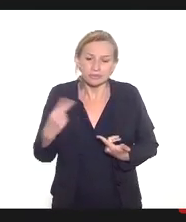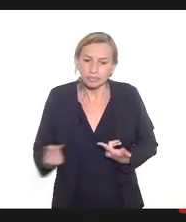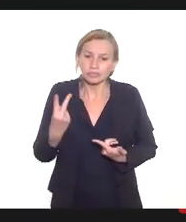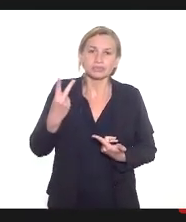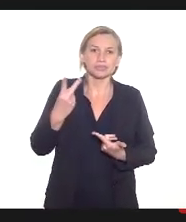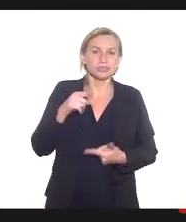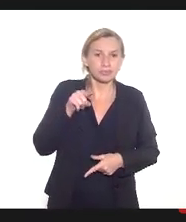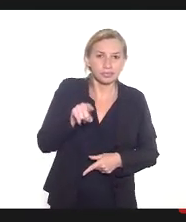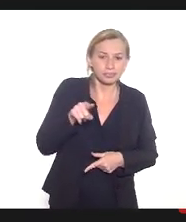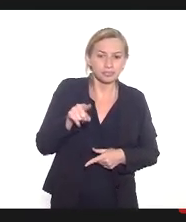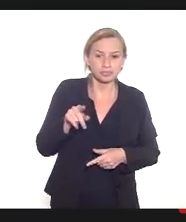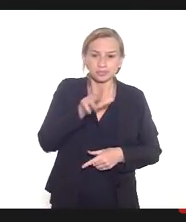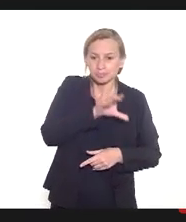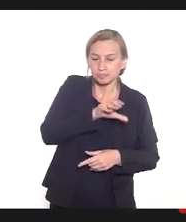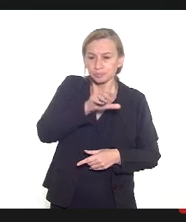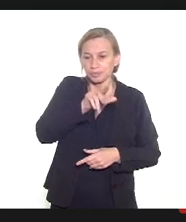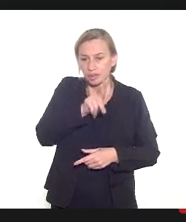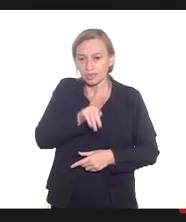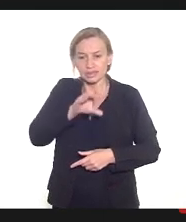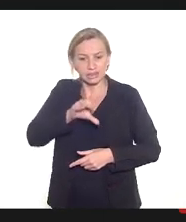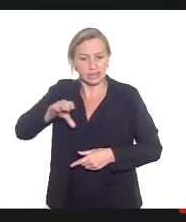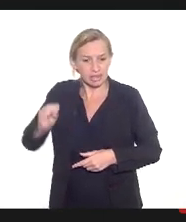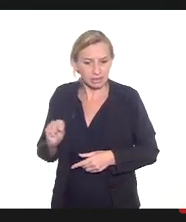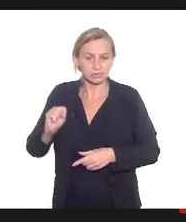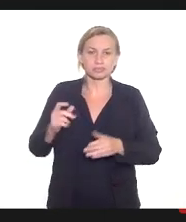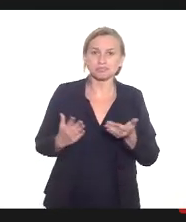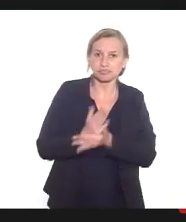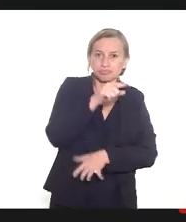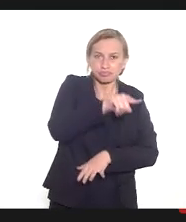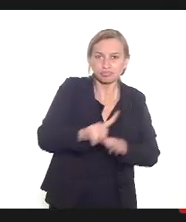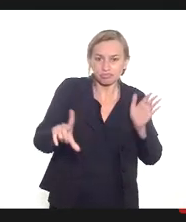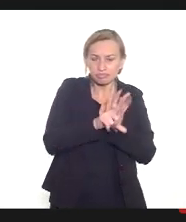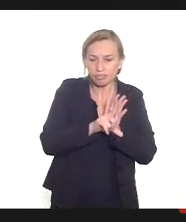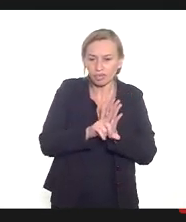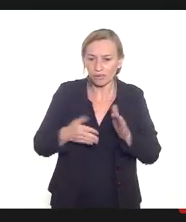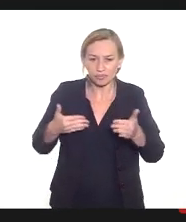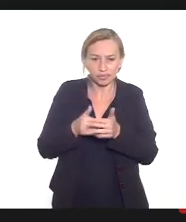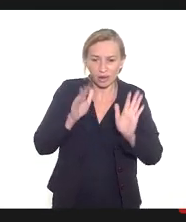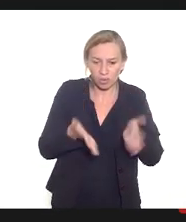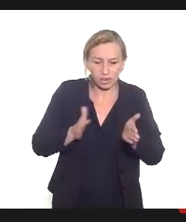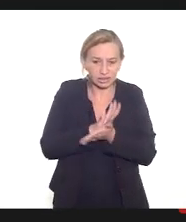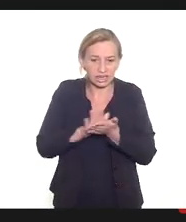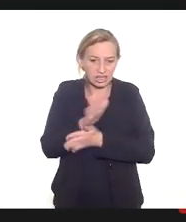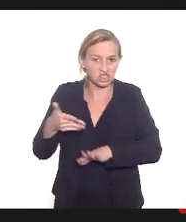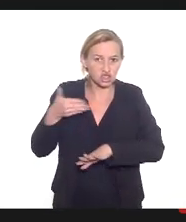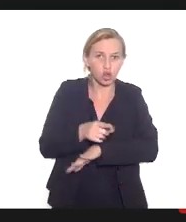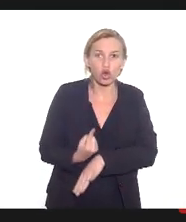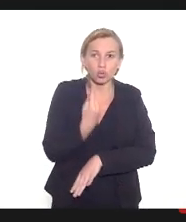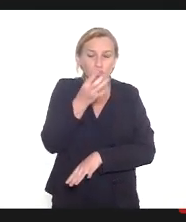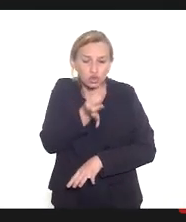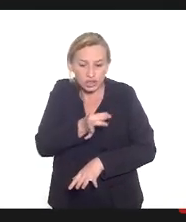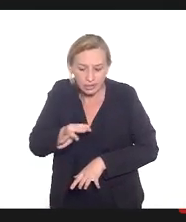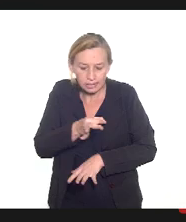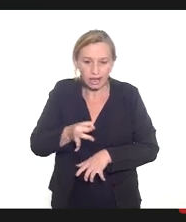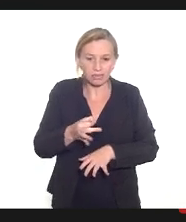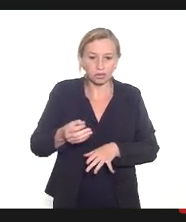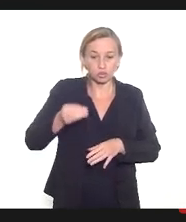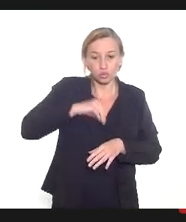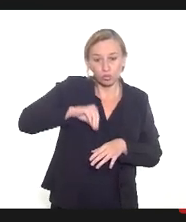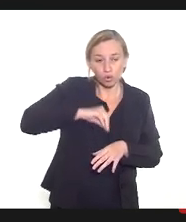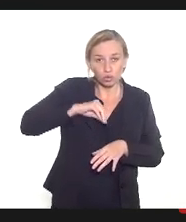valorizar eles com PCs que foi aprovada aí a lei e até agora não chegou um centavo no bolso das